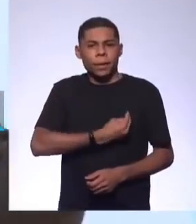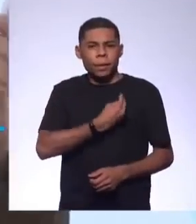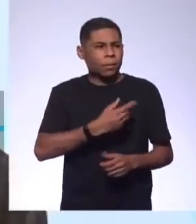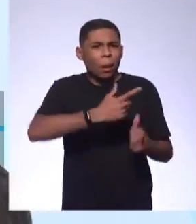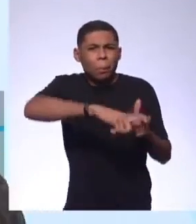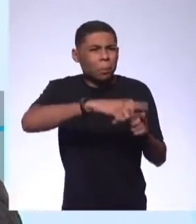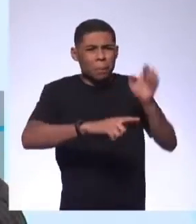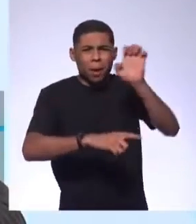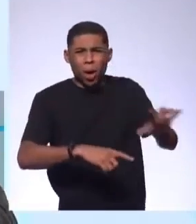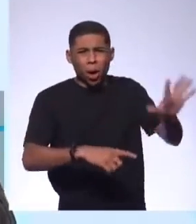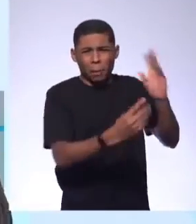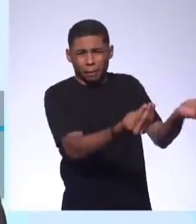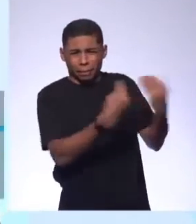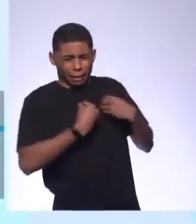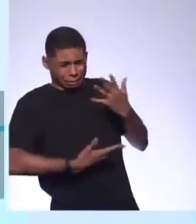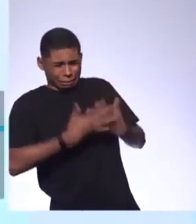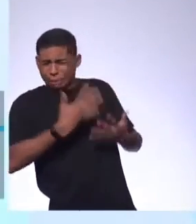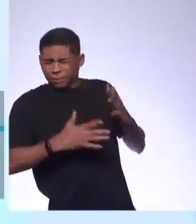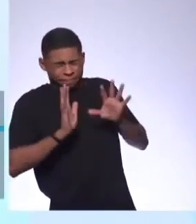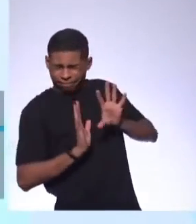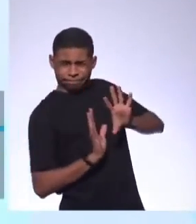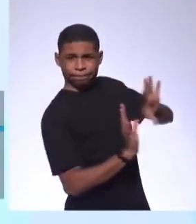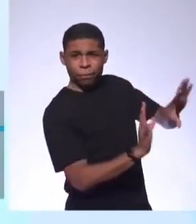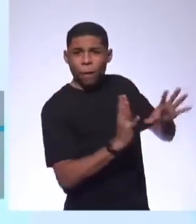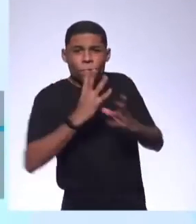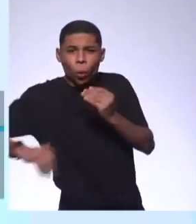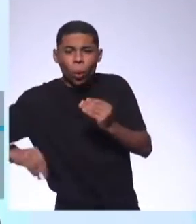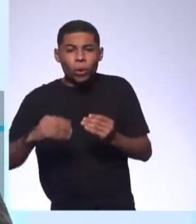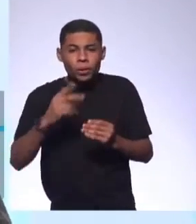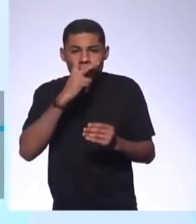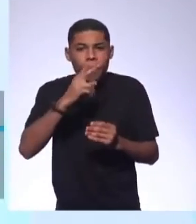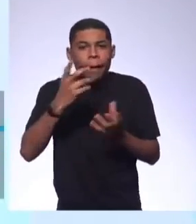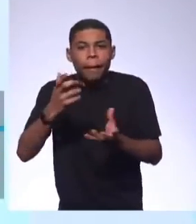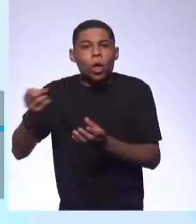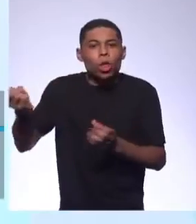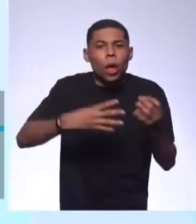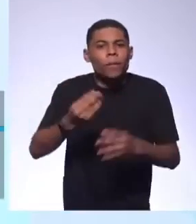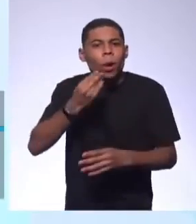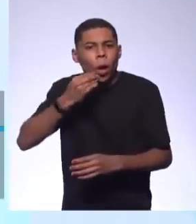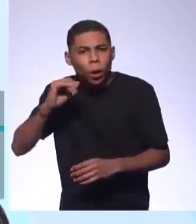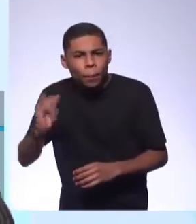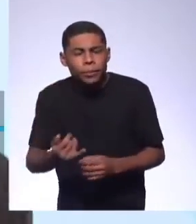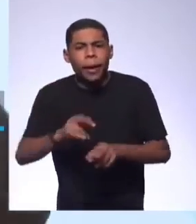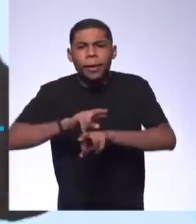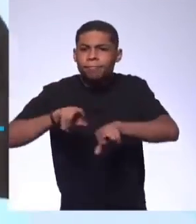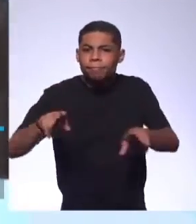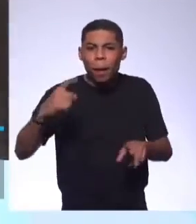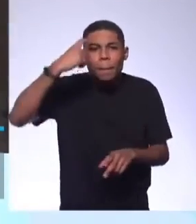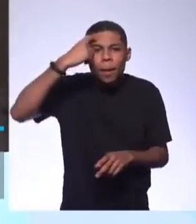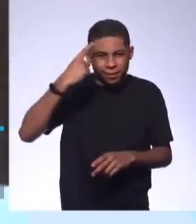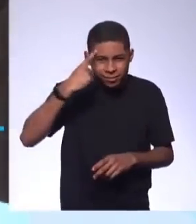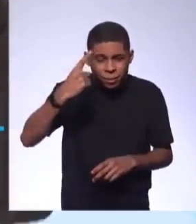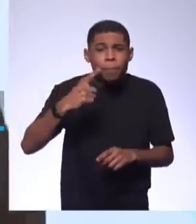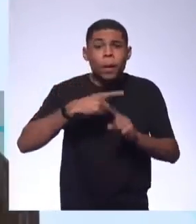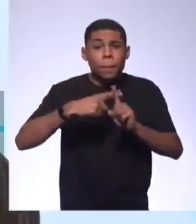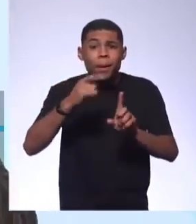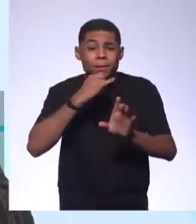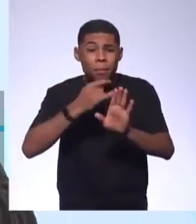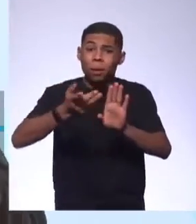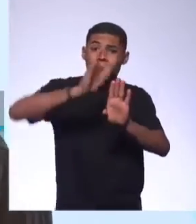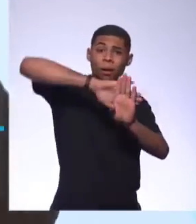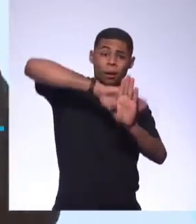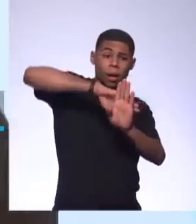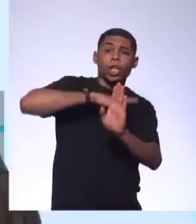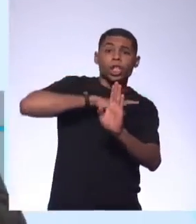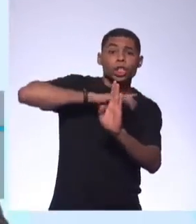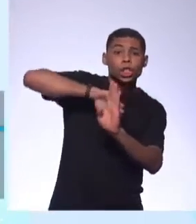conflitos europeus, vieram se instalar no Brasil, procurando novas oportunidades, mas havia por trás aí